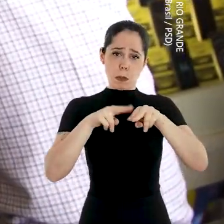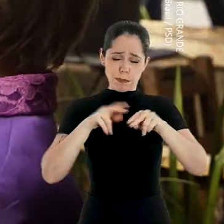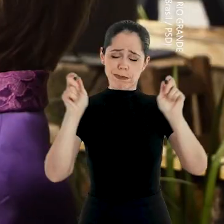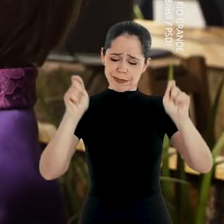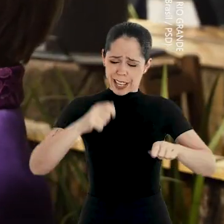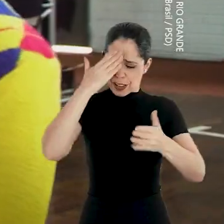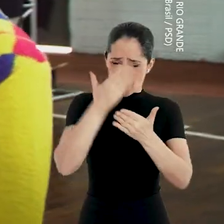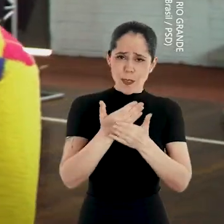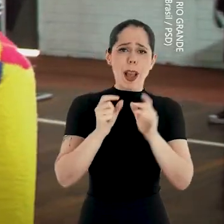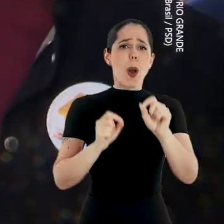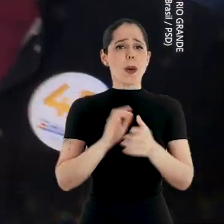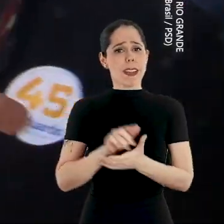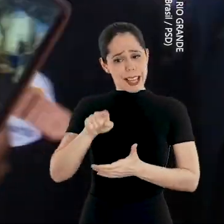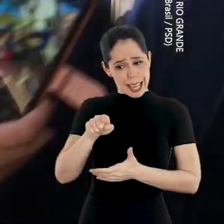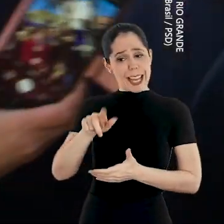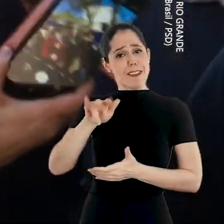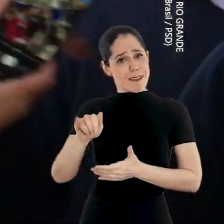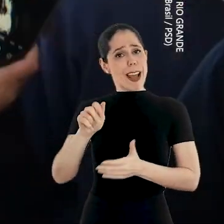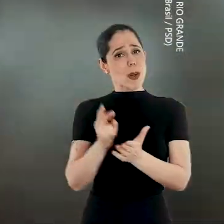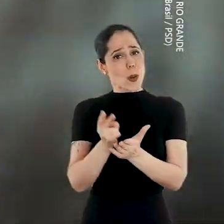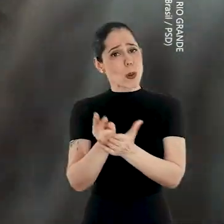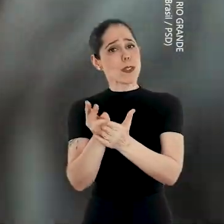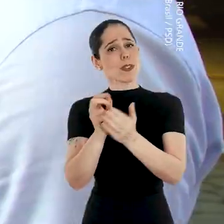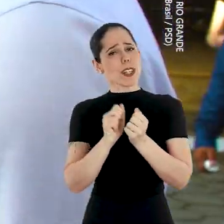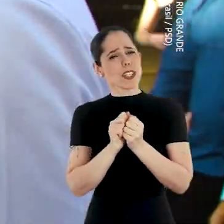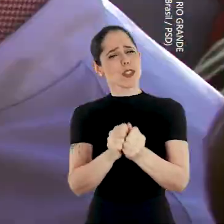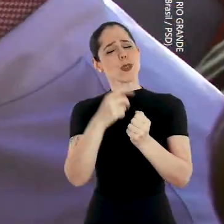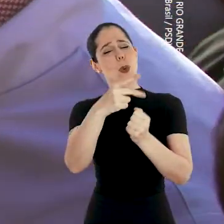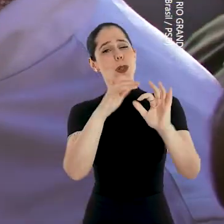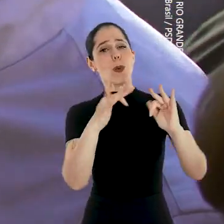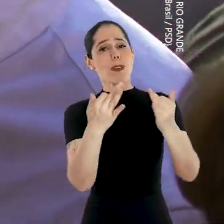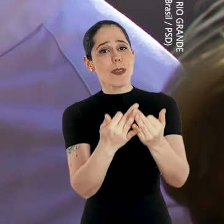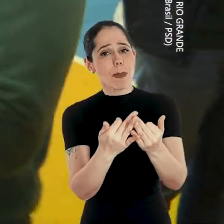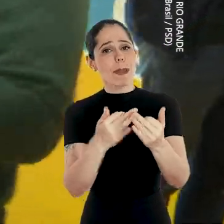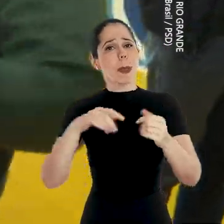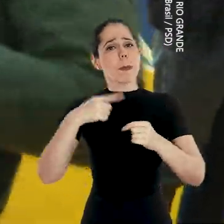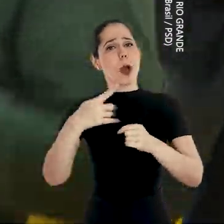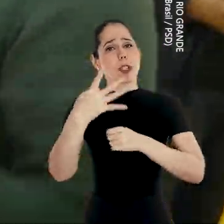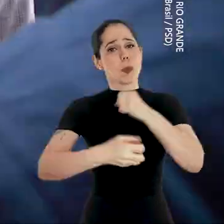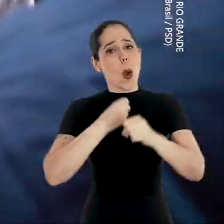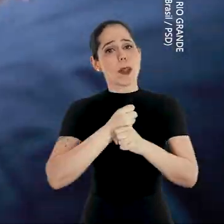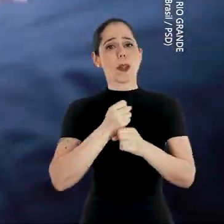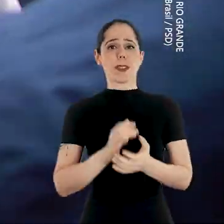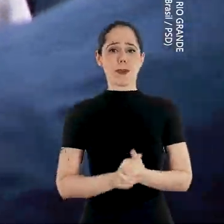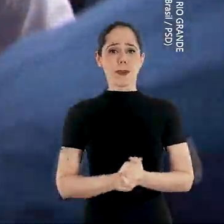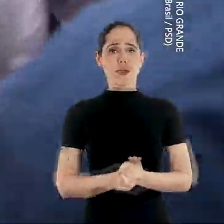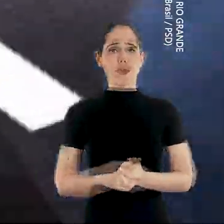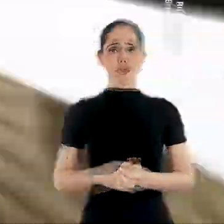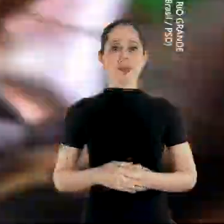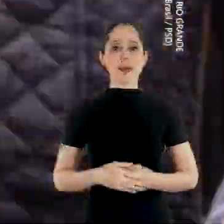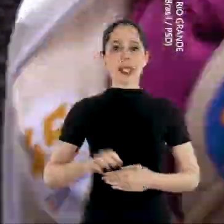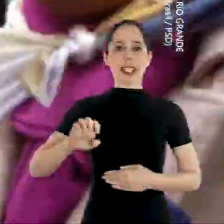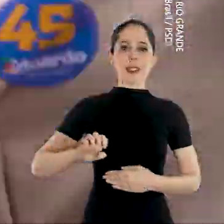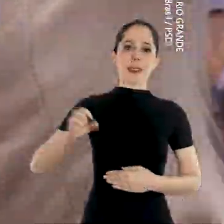isso que você pode confiar que ele vai continuar ao lado da sua família nos próximos 4 anos.